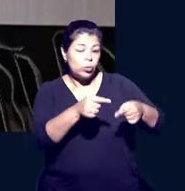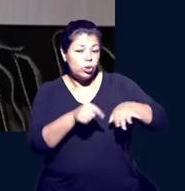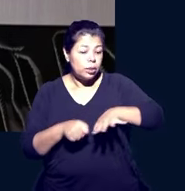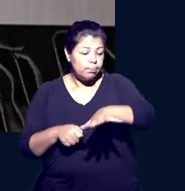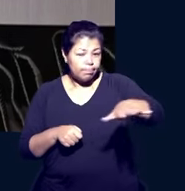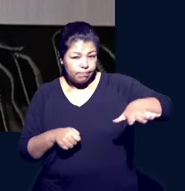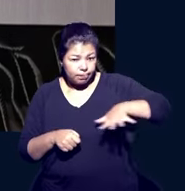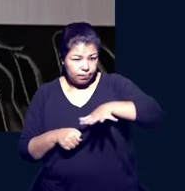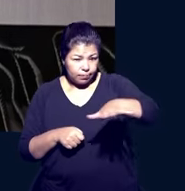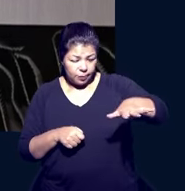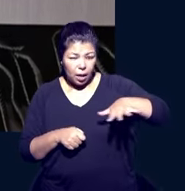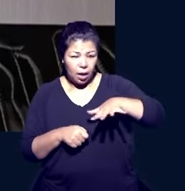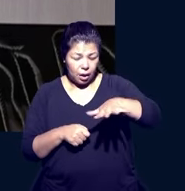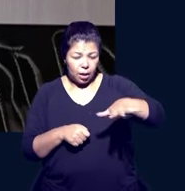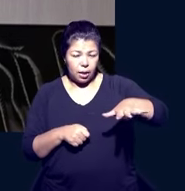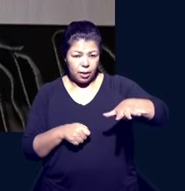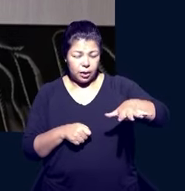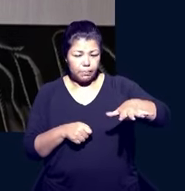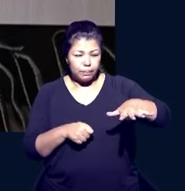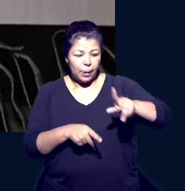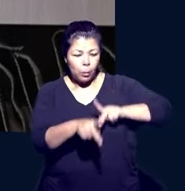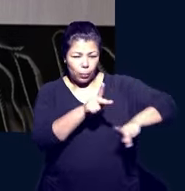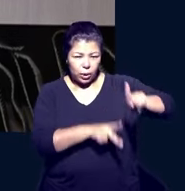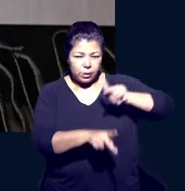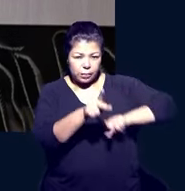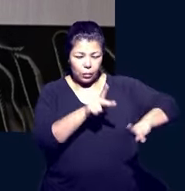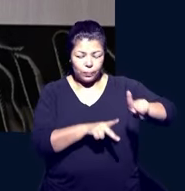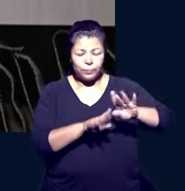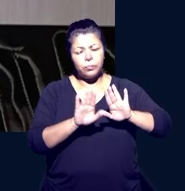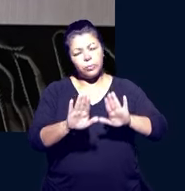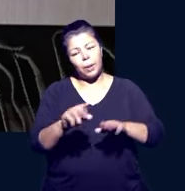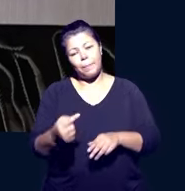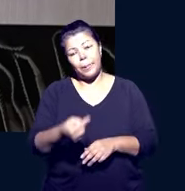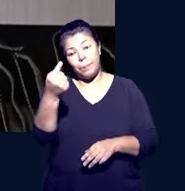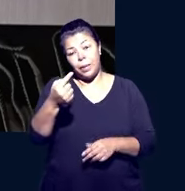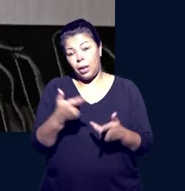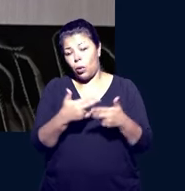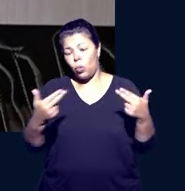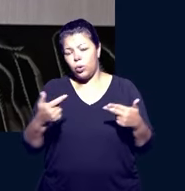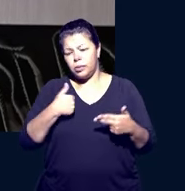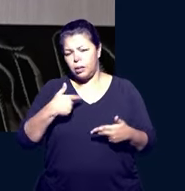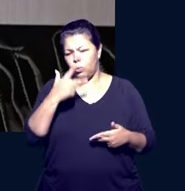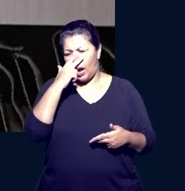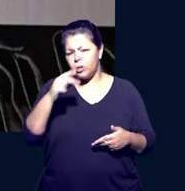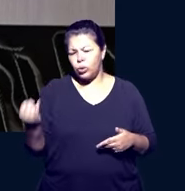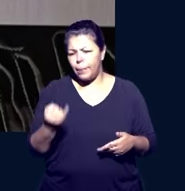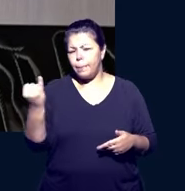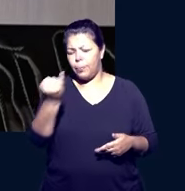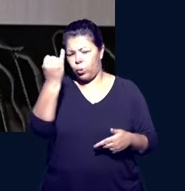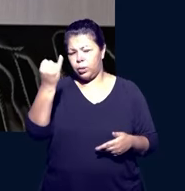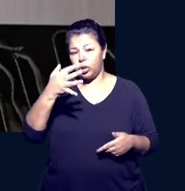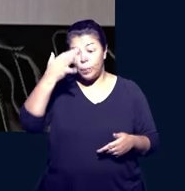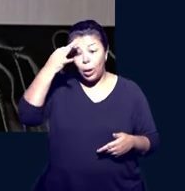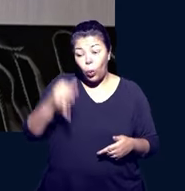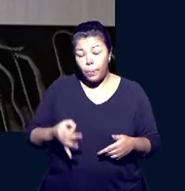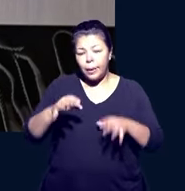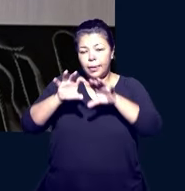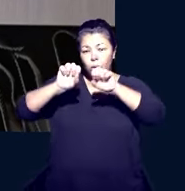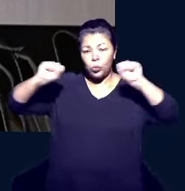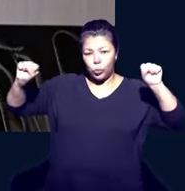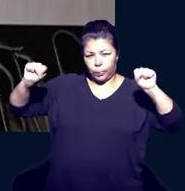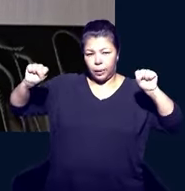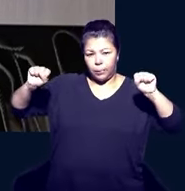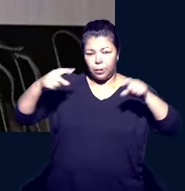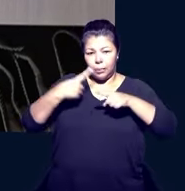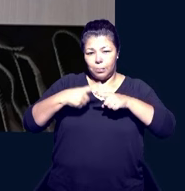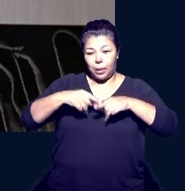interpretação constitucional essa é a primeira observação que eu considero importante para entender o papel do supremo e não ter a impressão de que o